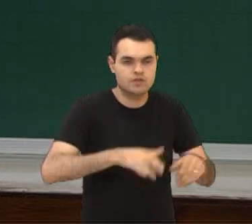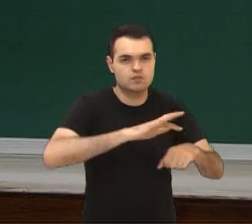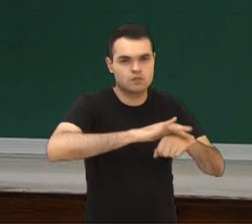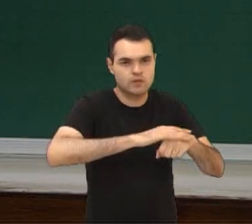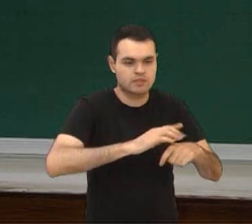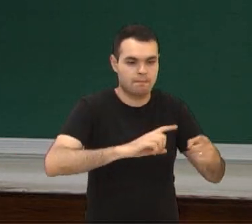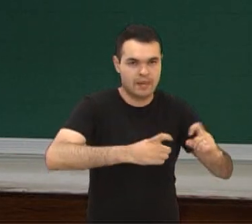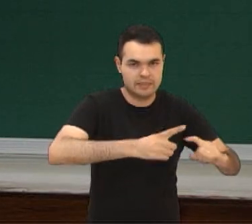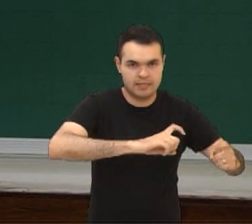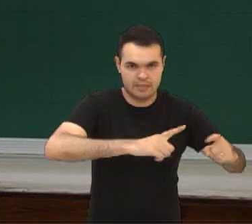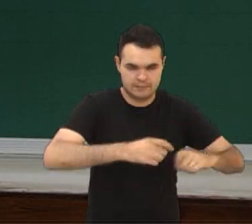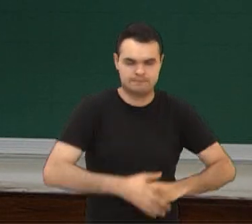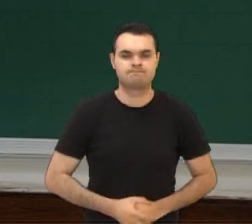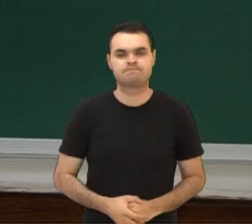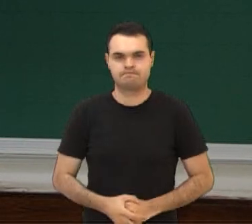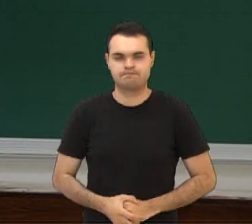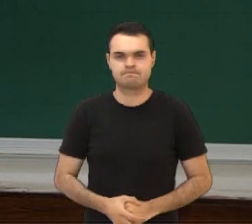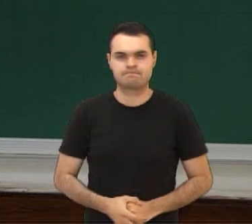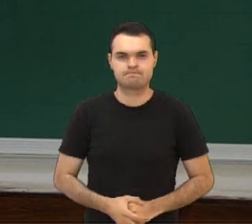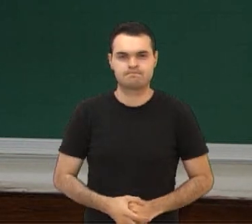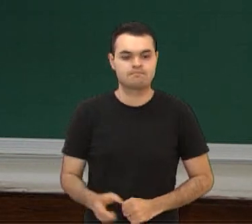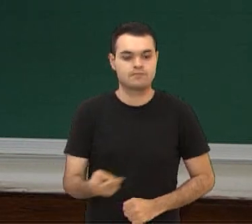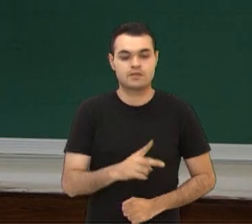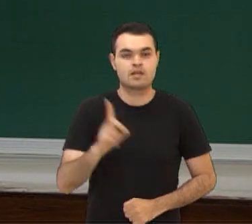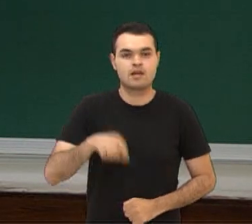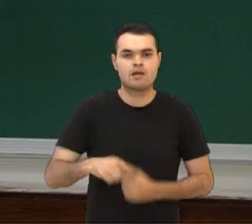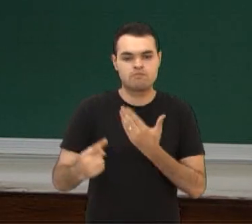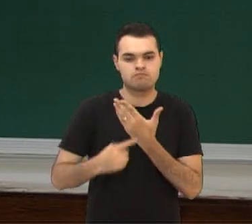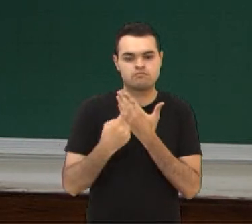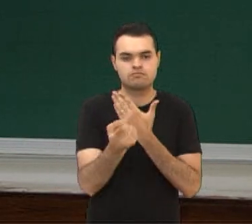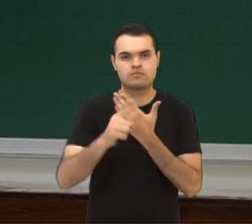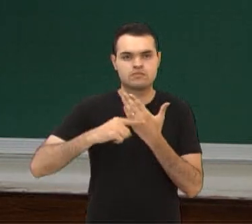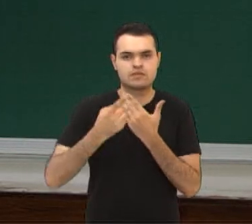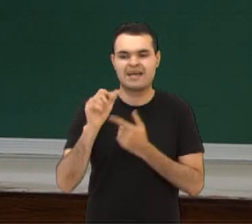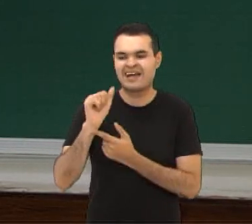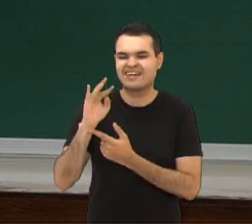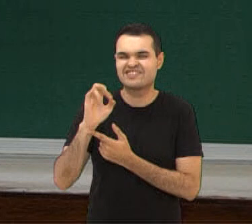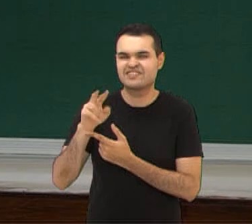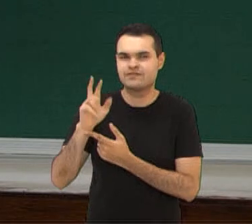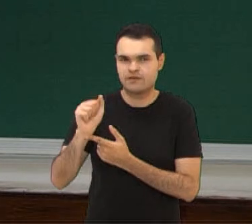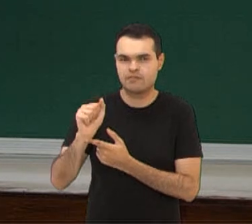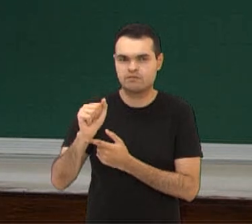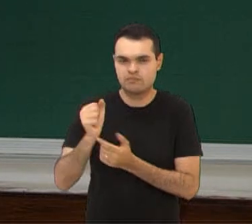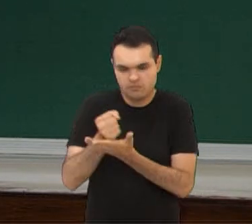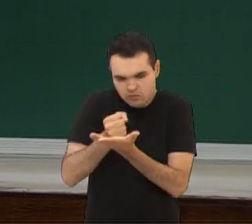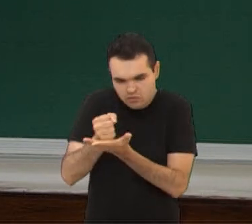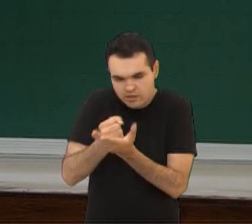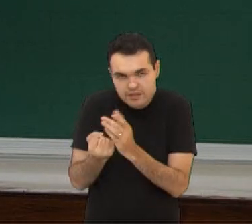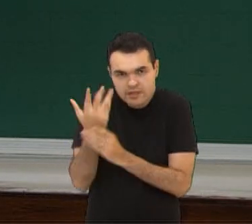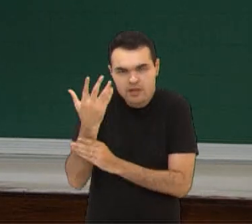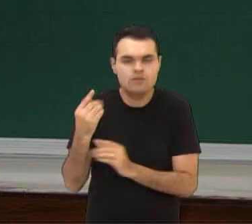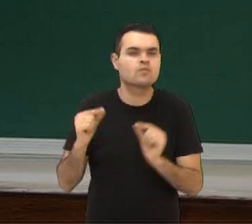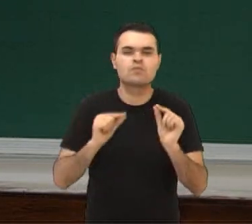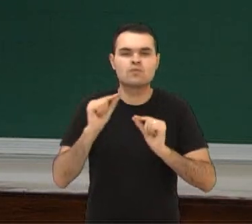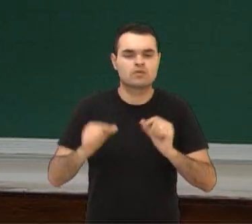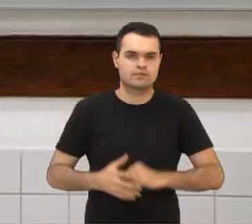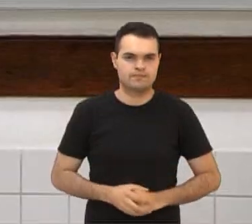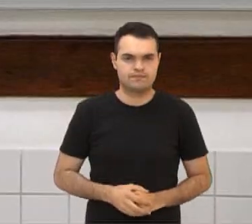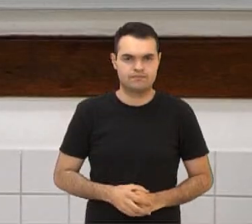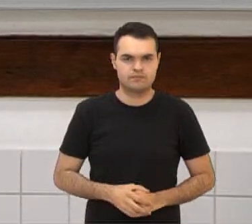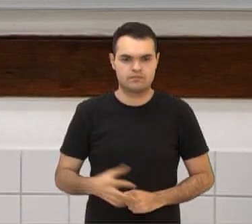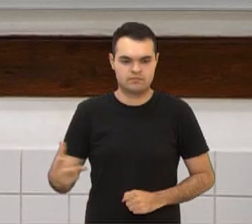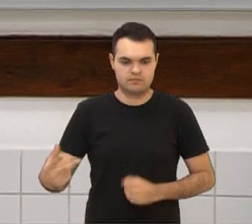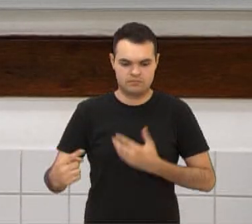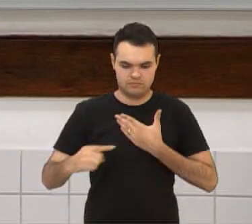coisas. Ela é um tipo de imunização ativa artificial. O que isso significa?